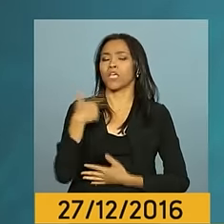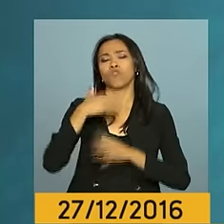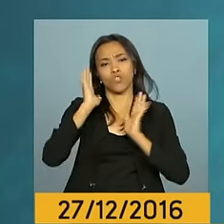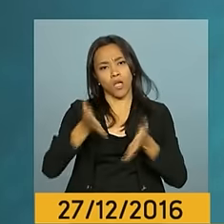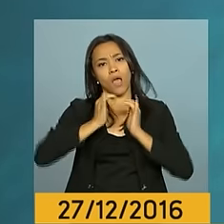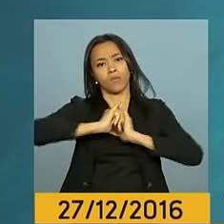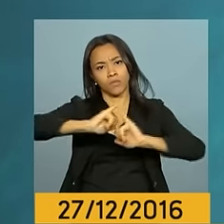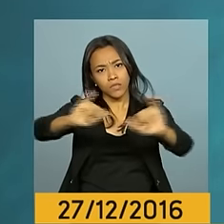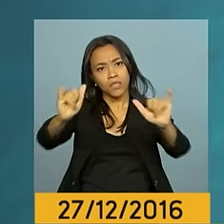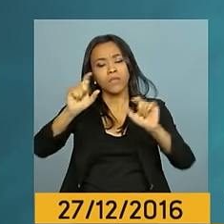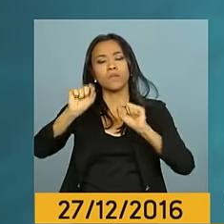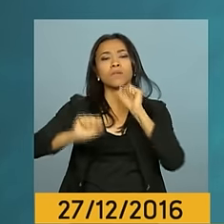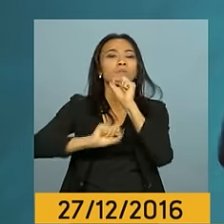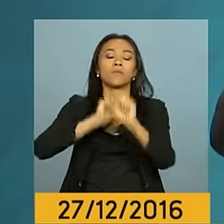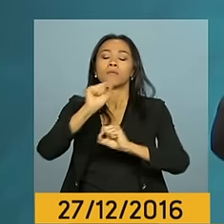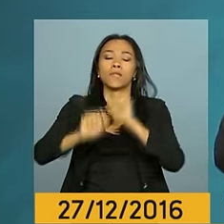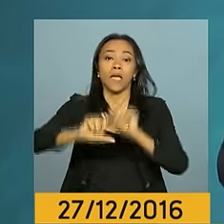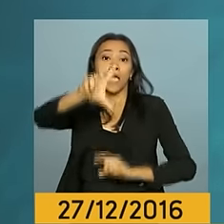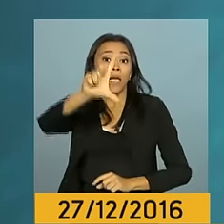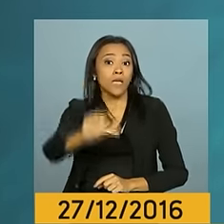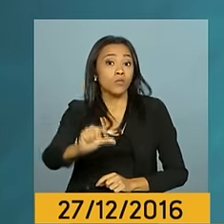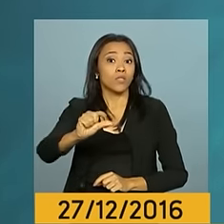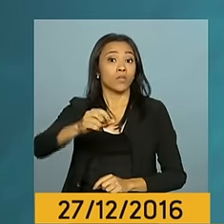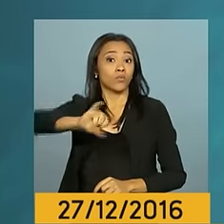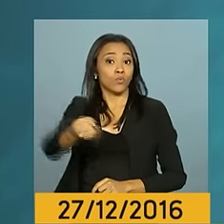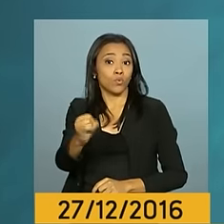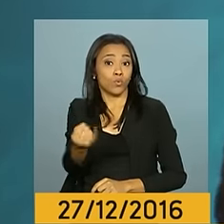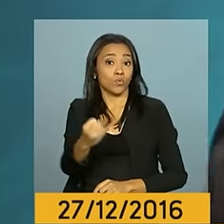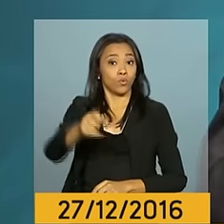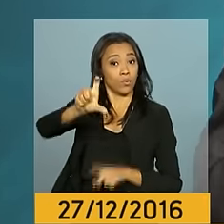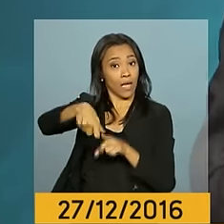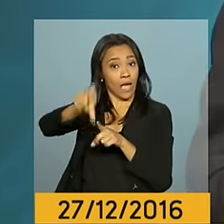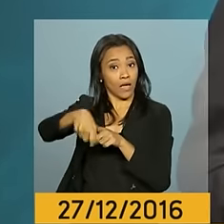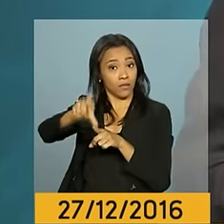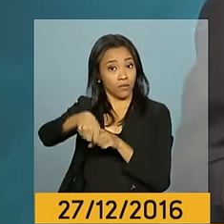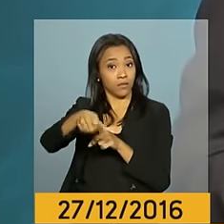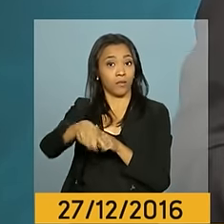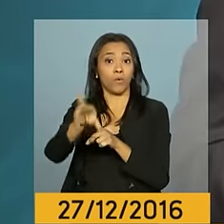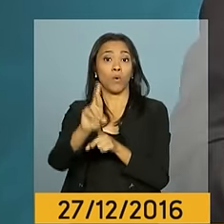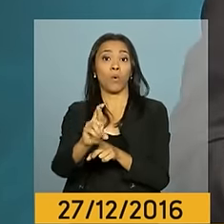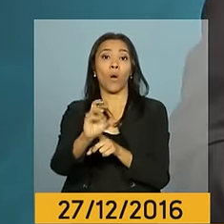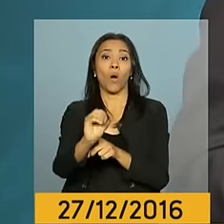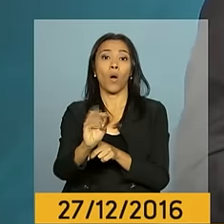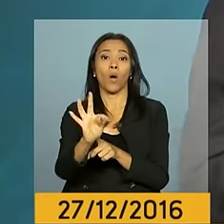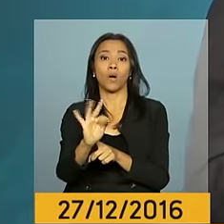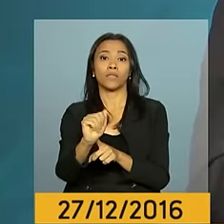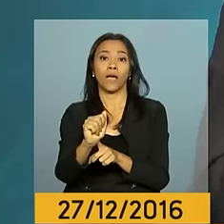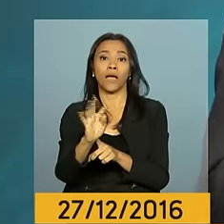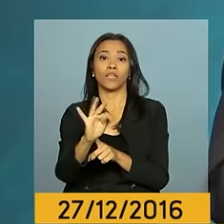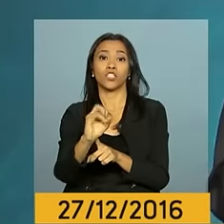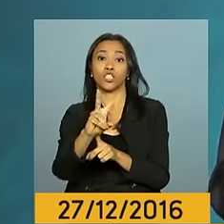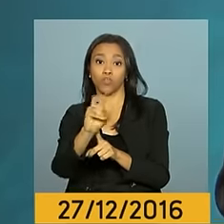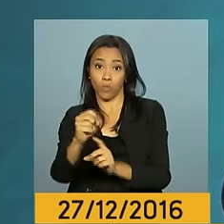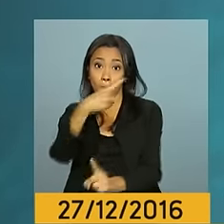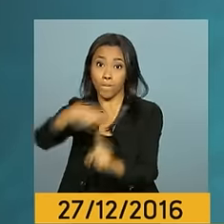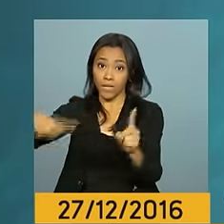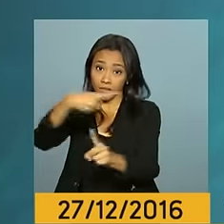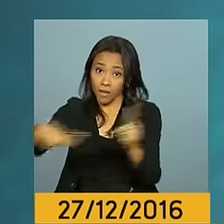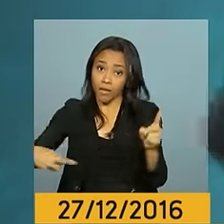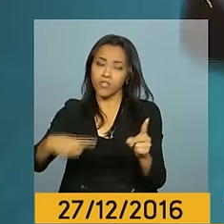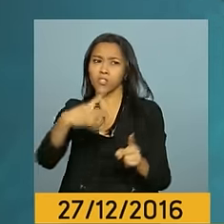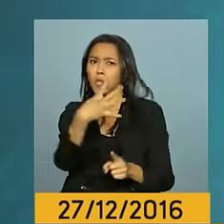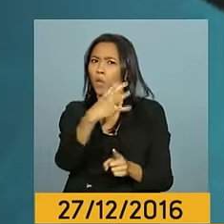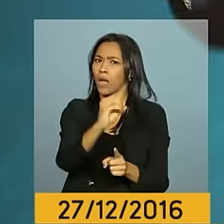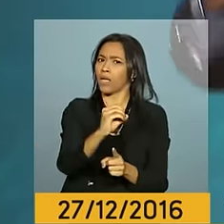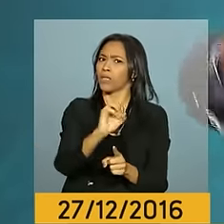redução dos juros do cartão rotativo do crédito rotativo para menos da metade cerca de 40